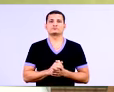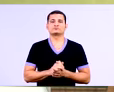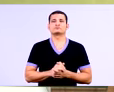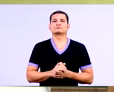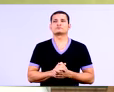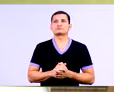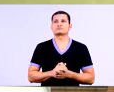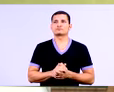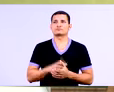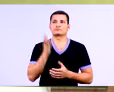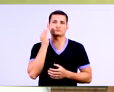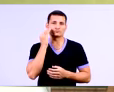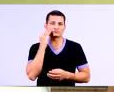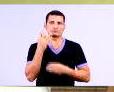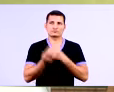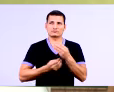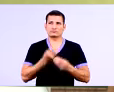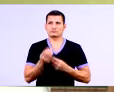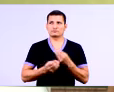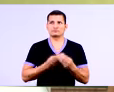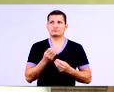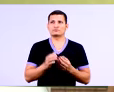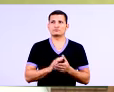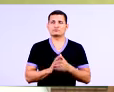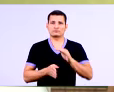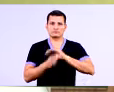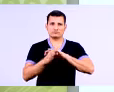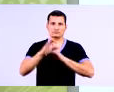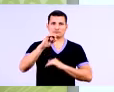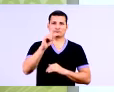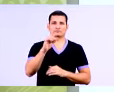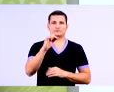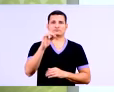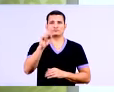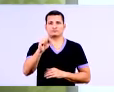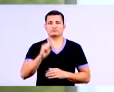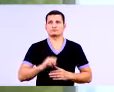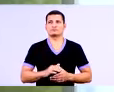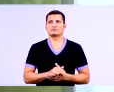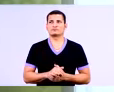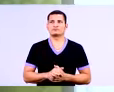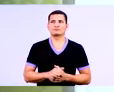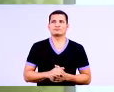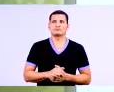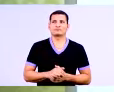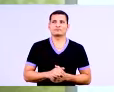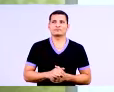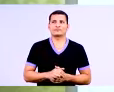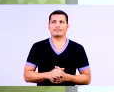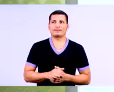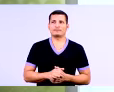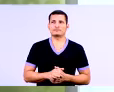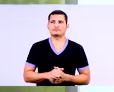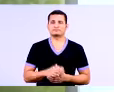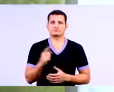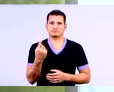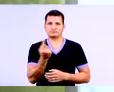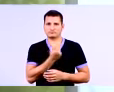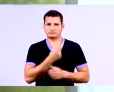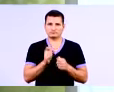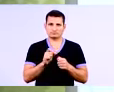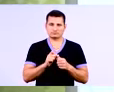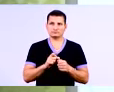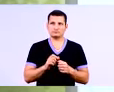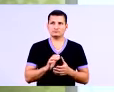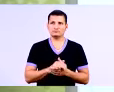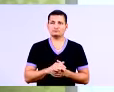isso, vamos ver como é que funciona de fato essas entradas de dados, professor. Isso. Nós faremos, a ideia é que vocês trabalhem